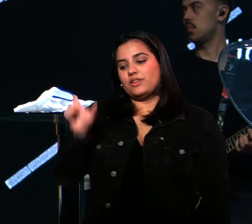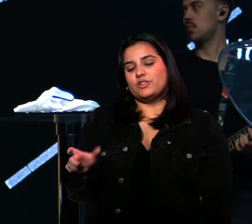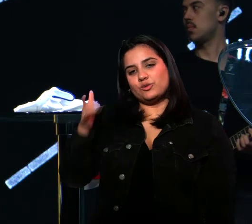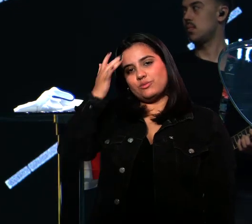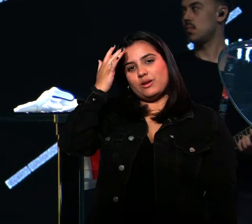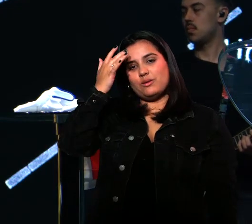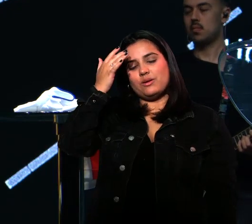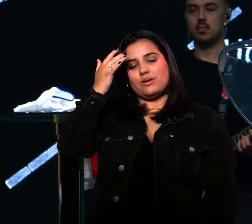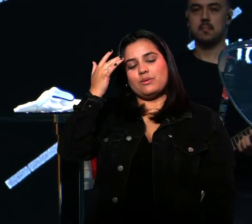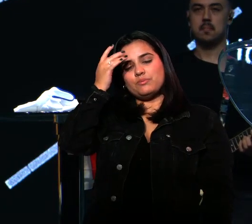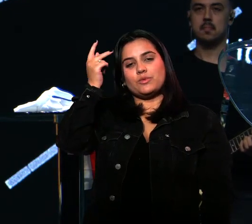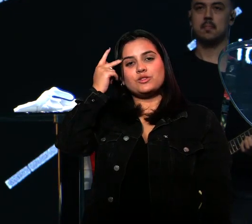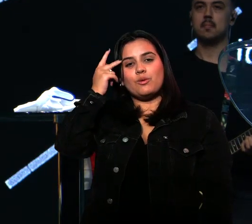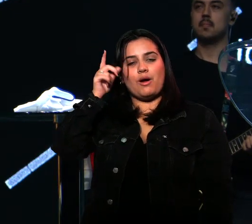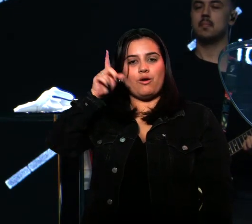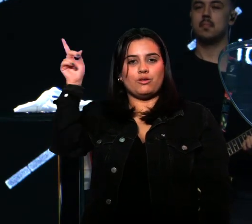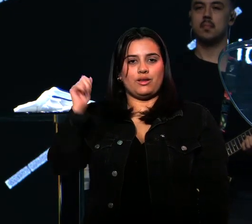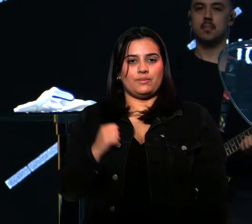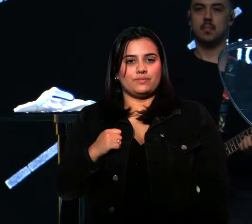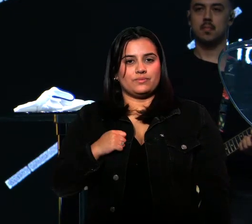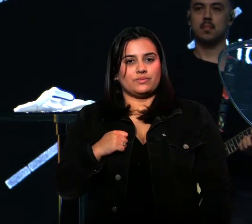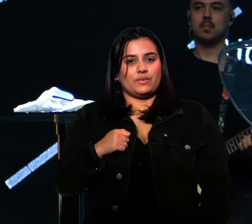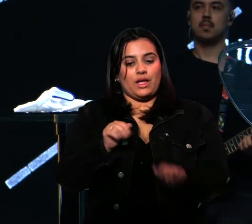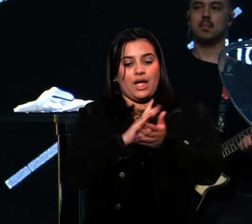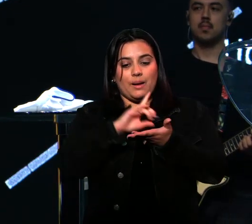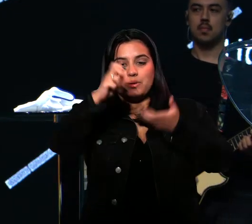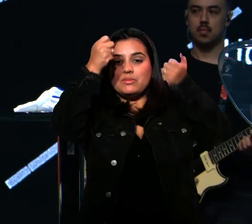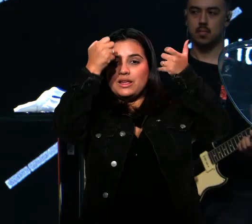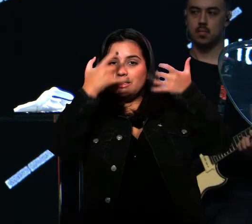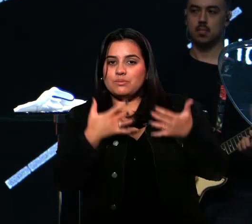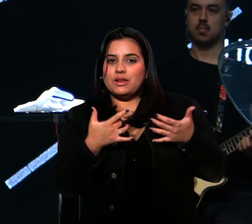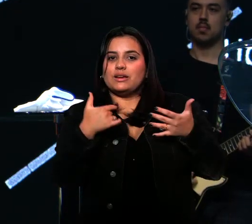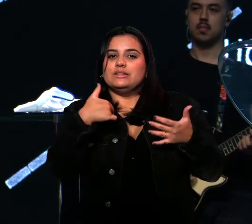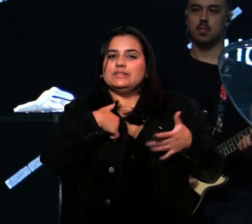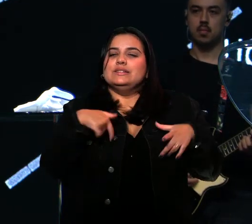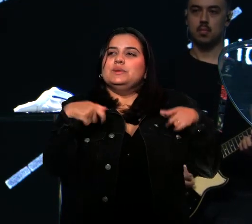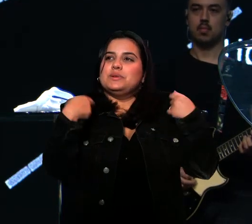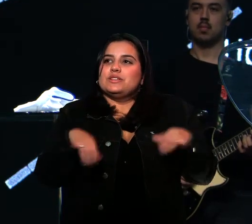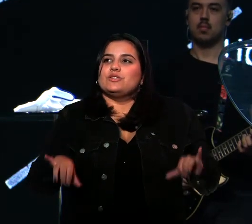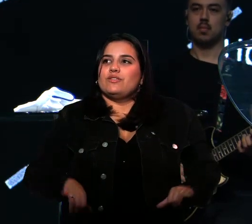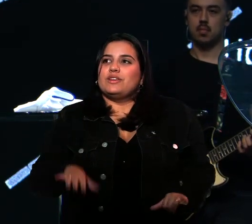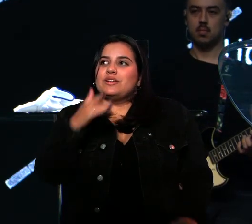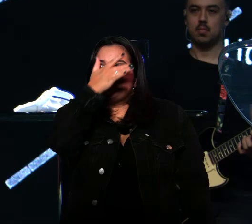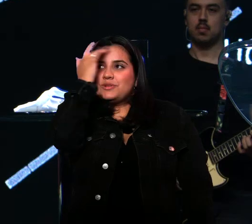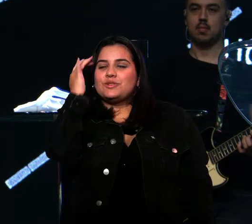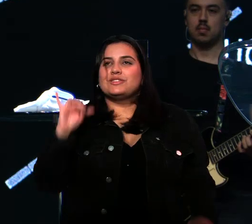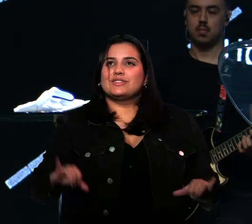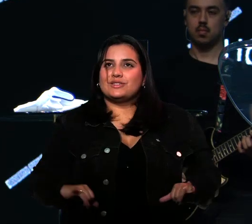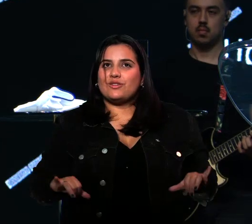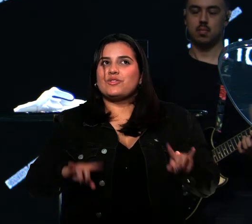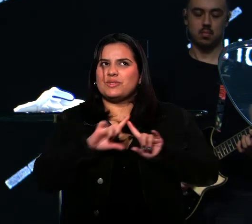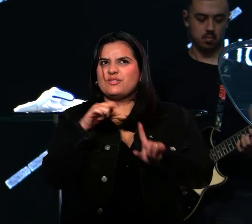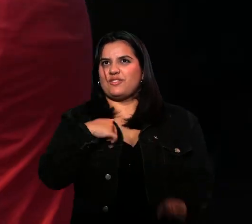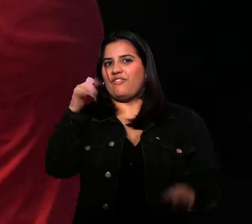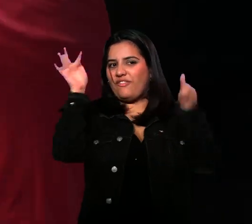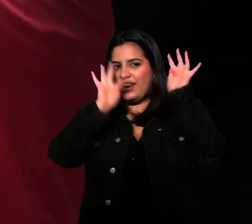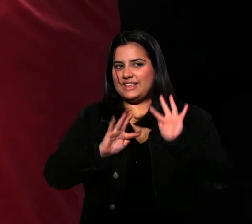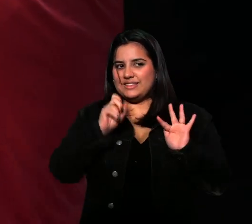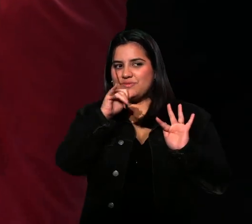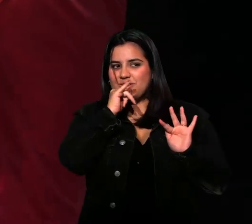Corintiano. A Bíblia fala que tem que sofrer com o que sofre, mas eu fico tão feliz quando perde. Senhor, não estou entendendo algumas coisas.